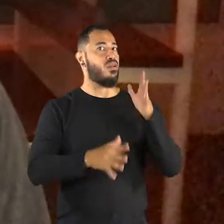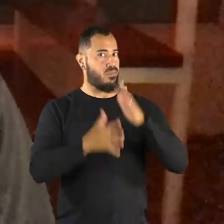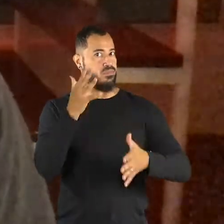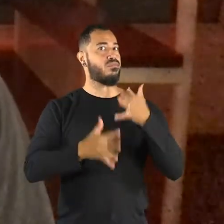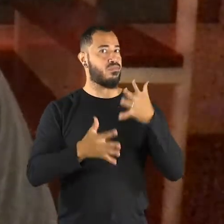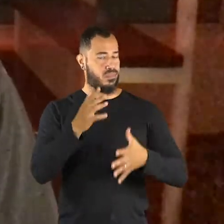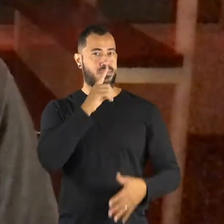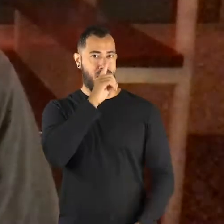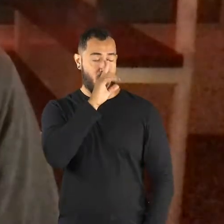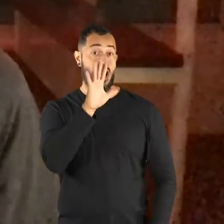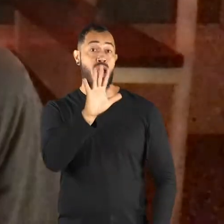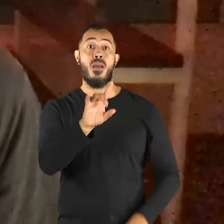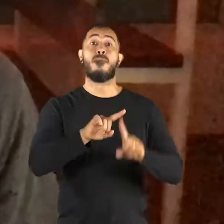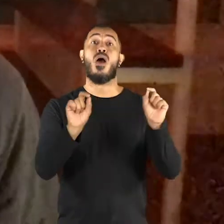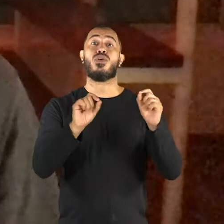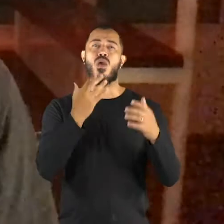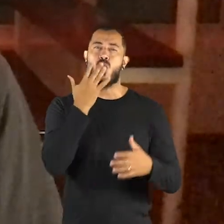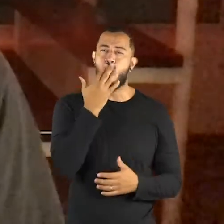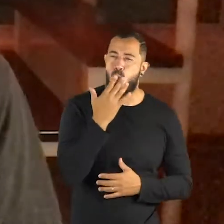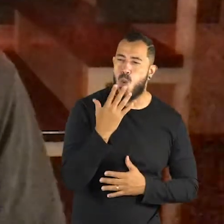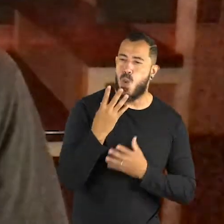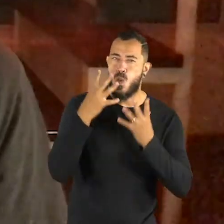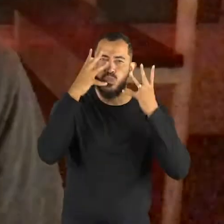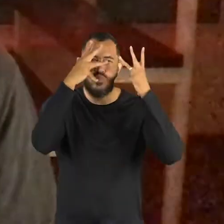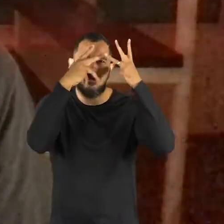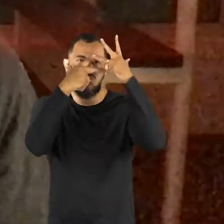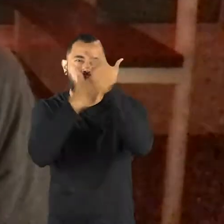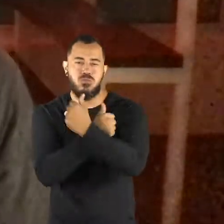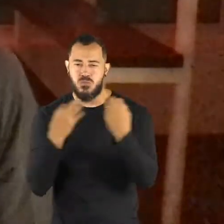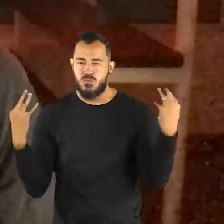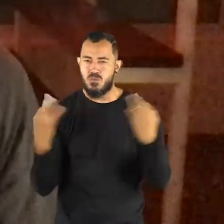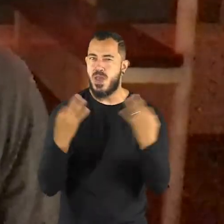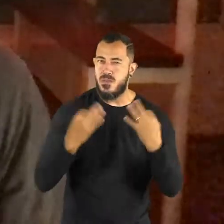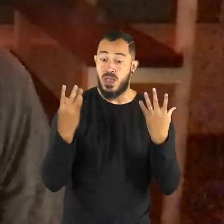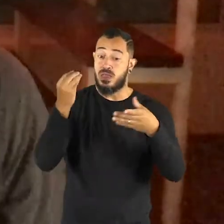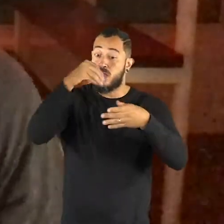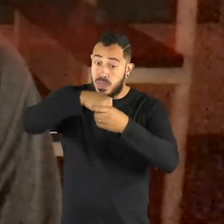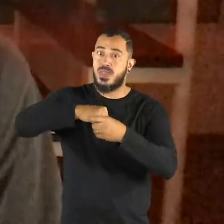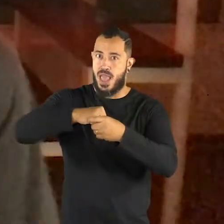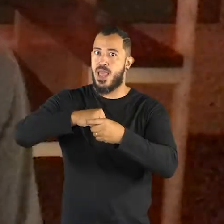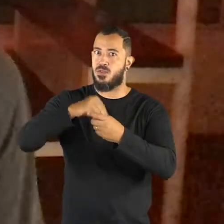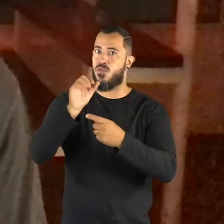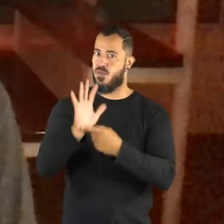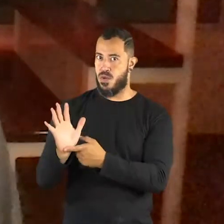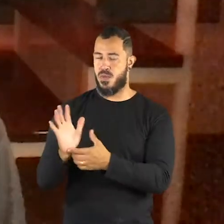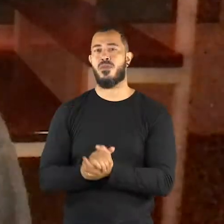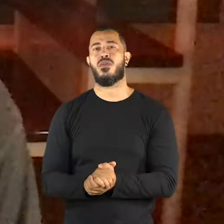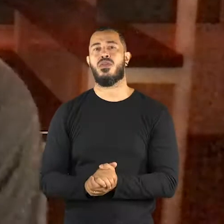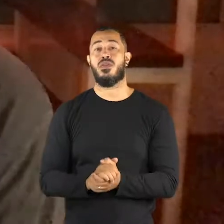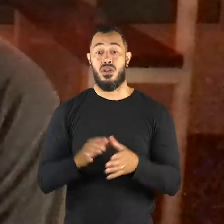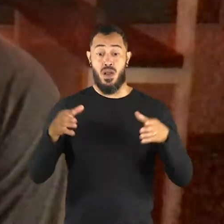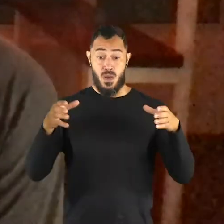filme mais bonito, mas sim trazer elementos narrativos de cor para dentro do seu filme. Pessoal, essa equipe que